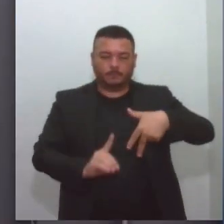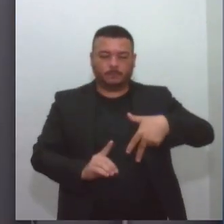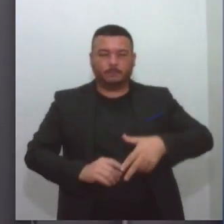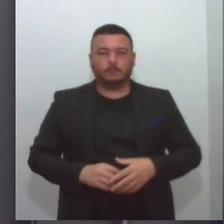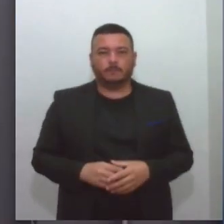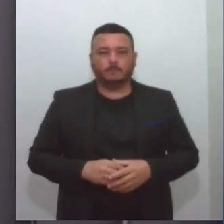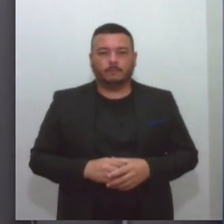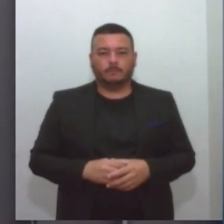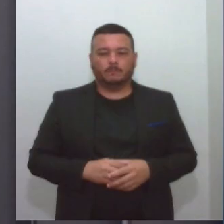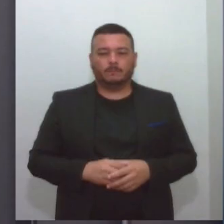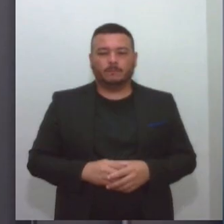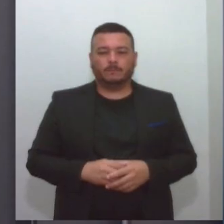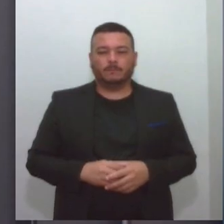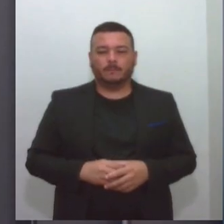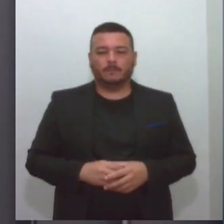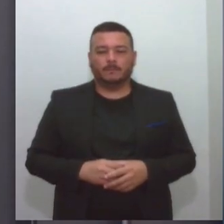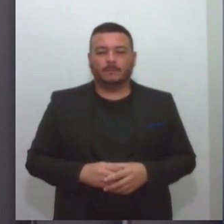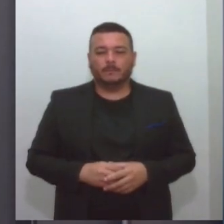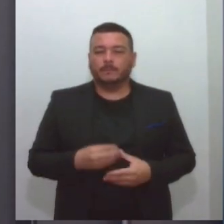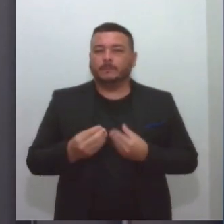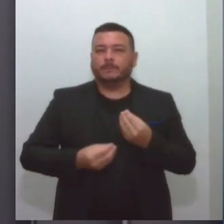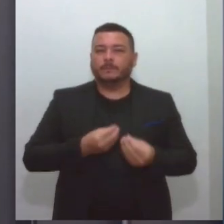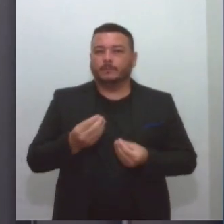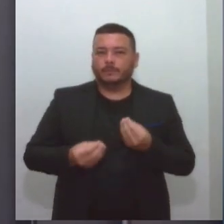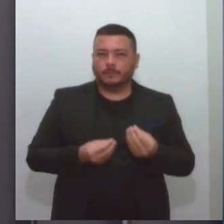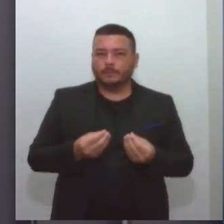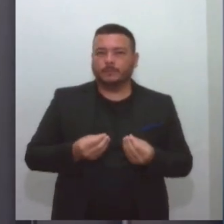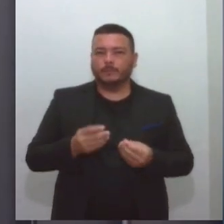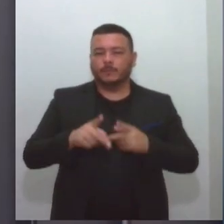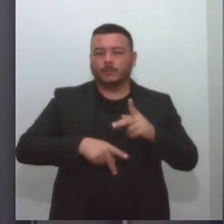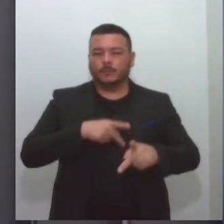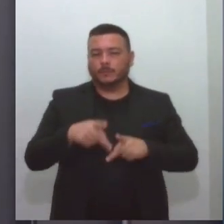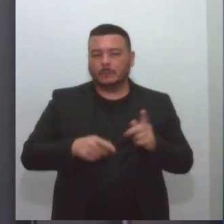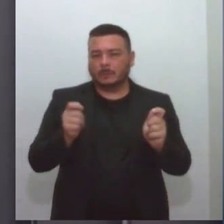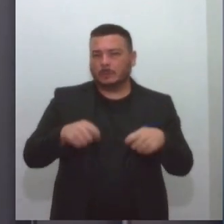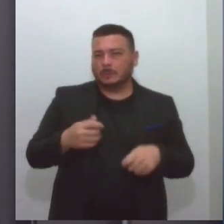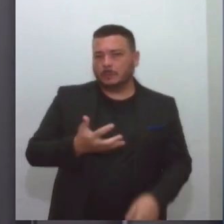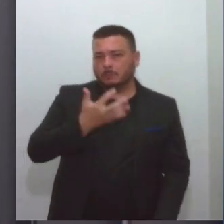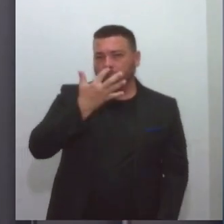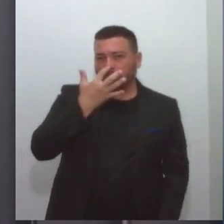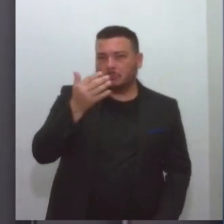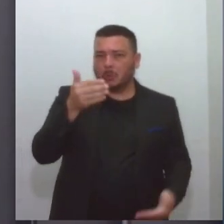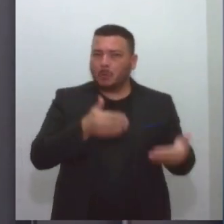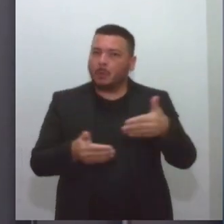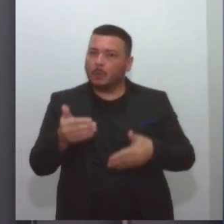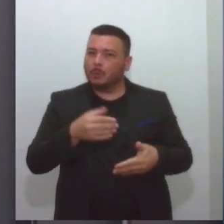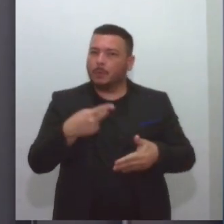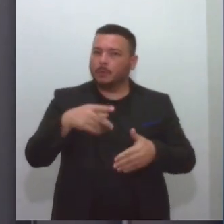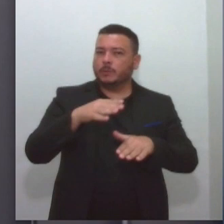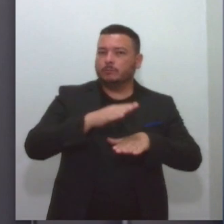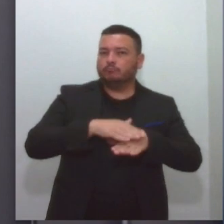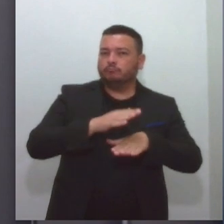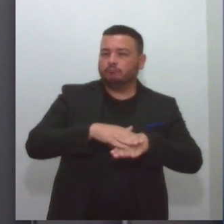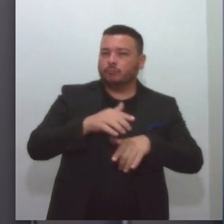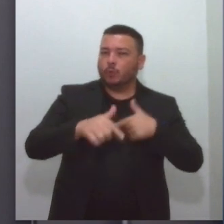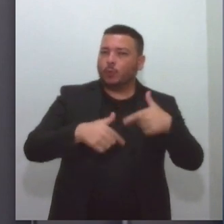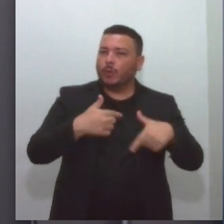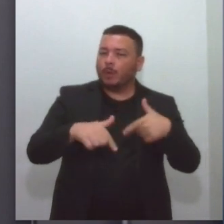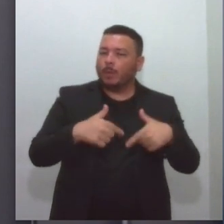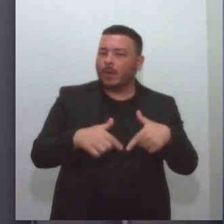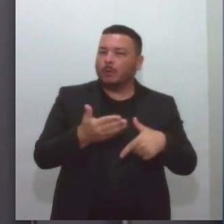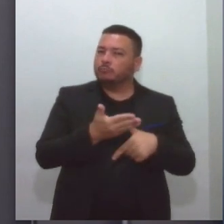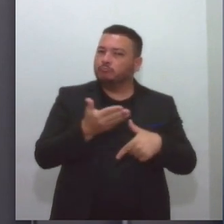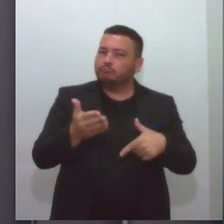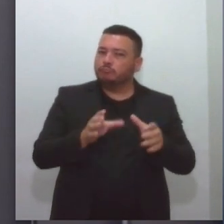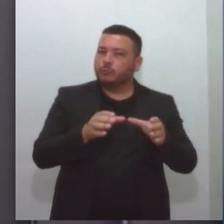Tenso, como a população pode acompanhar ou participar das atividades relacionadas ao mutirão e